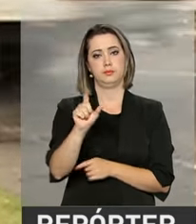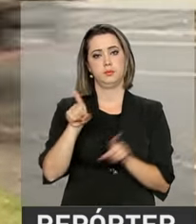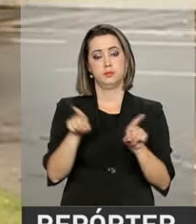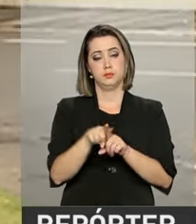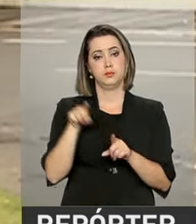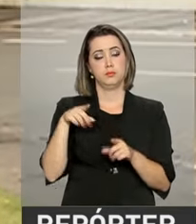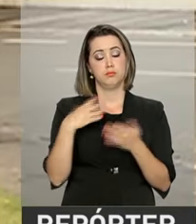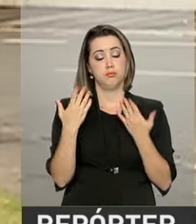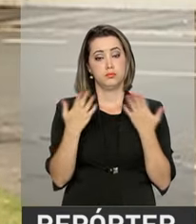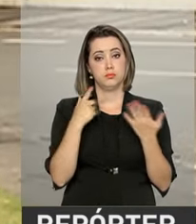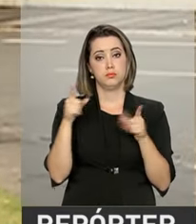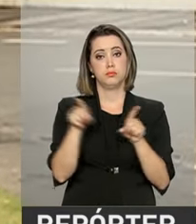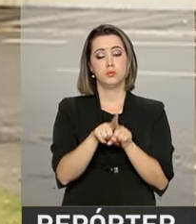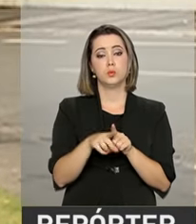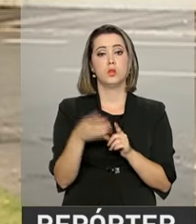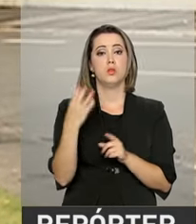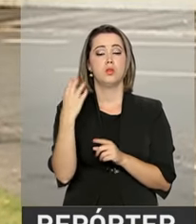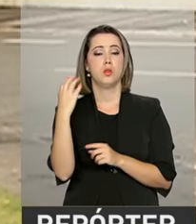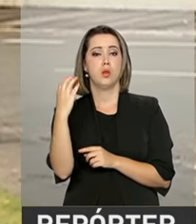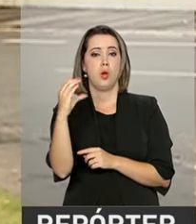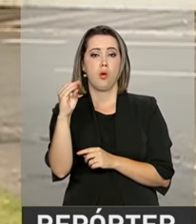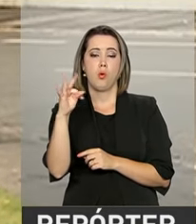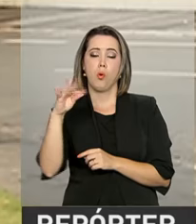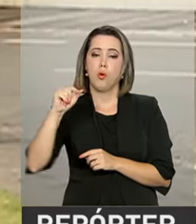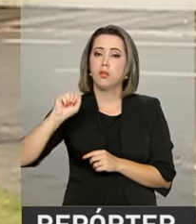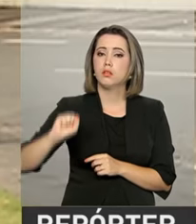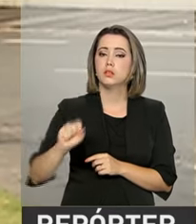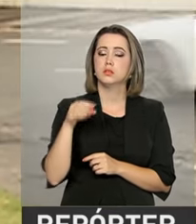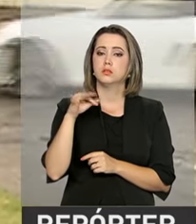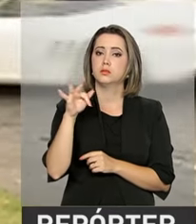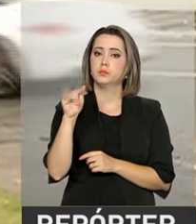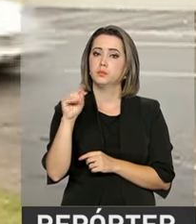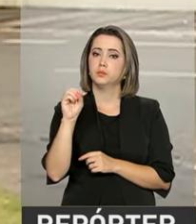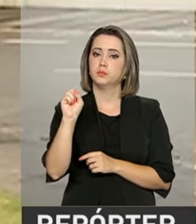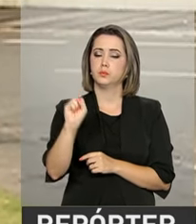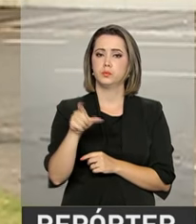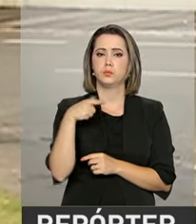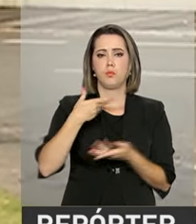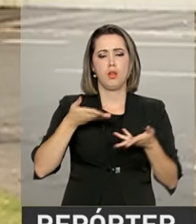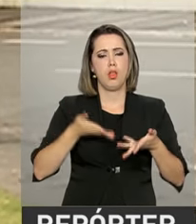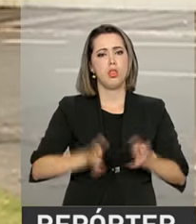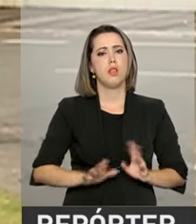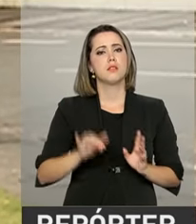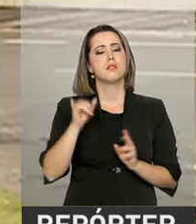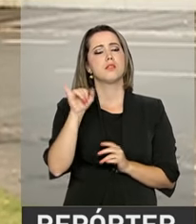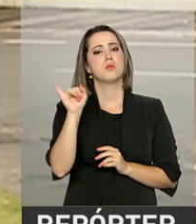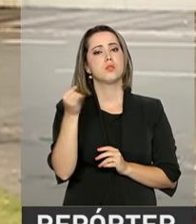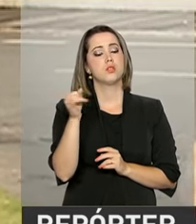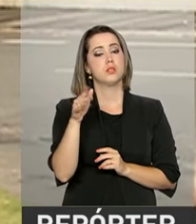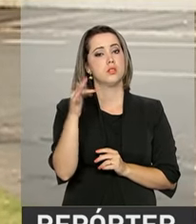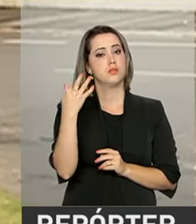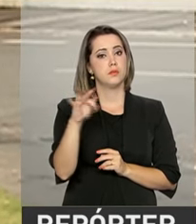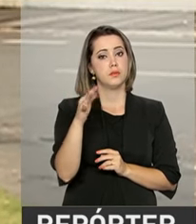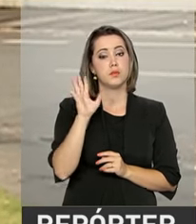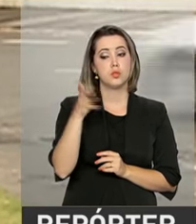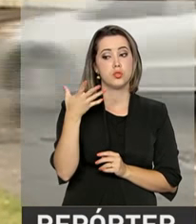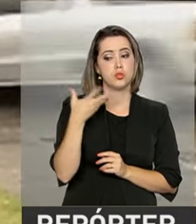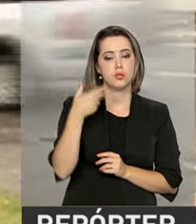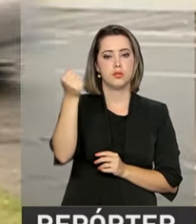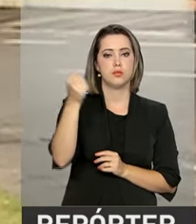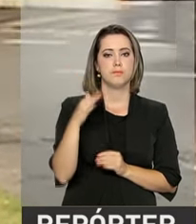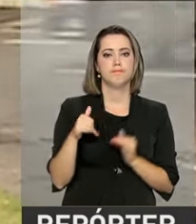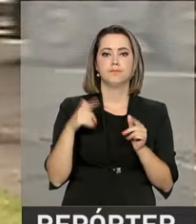R$ 5.900.000 relativos a contas inativas do FGTS. O número de trabalhadores nascidos em janeiro e fevereiro que já